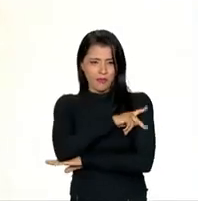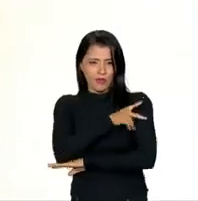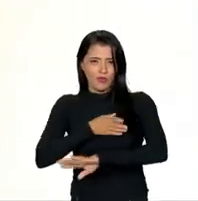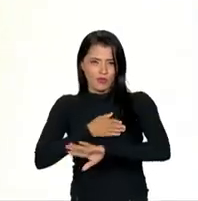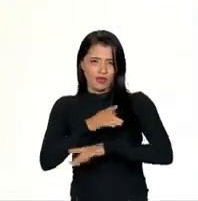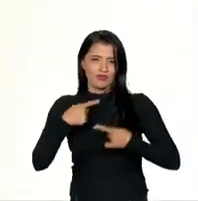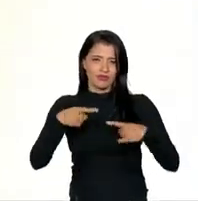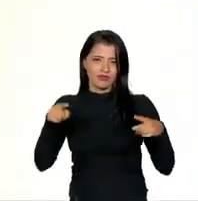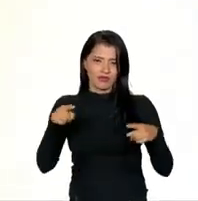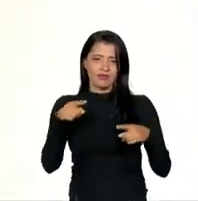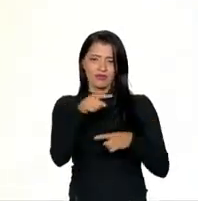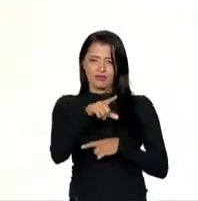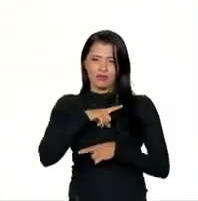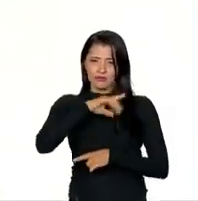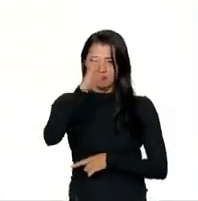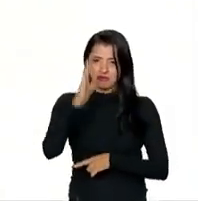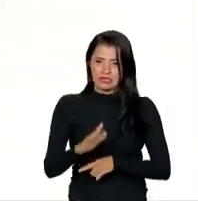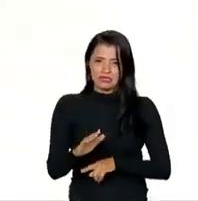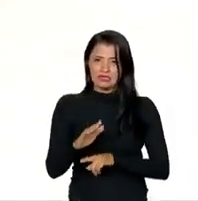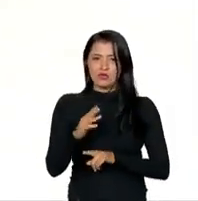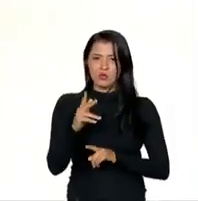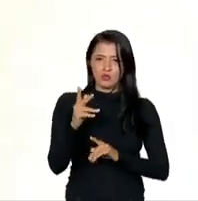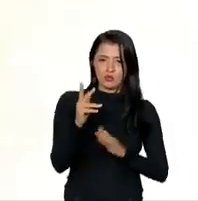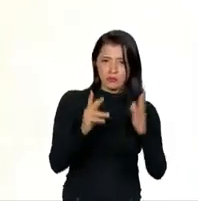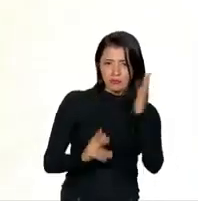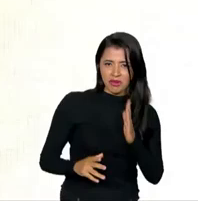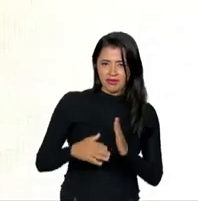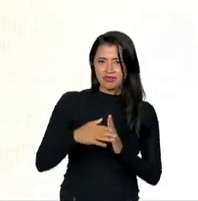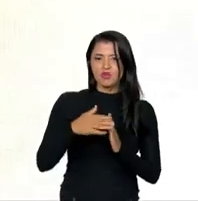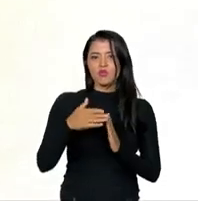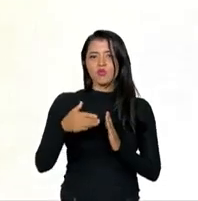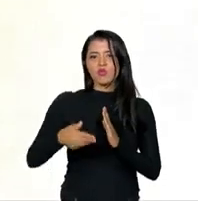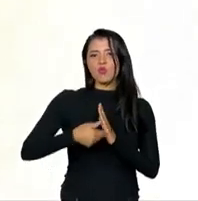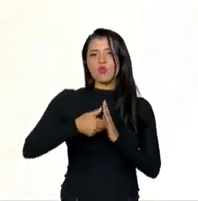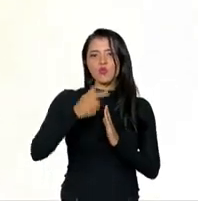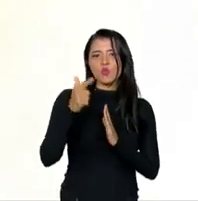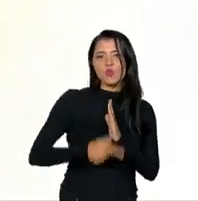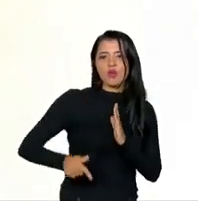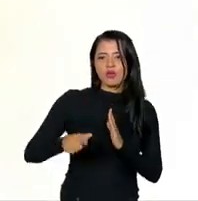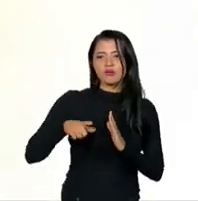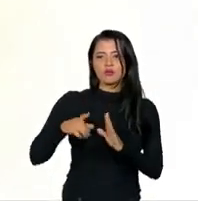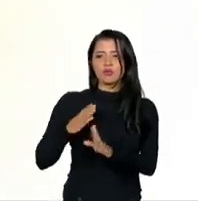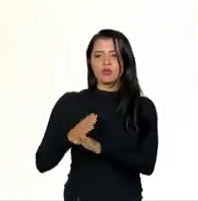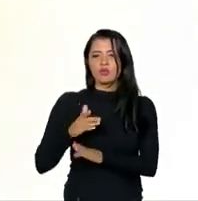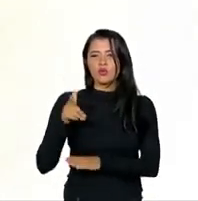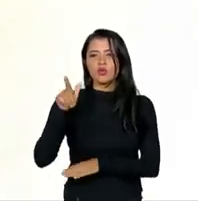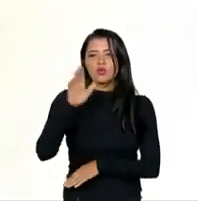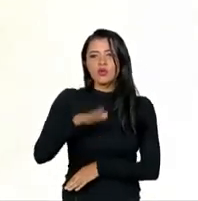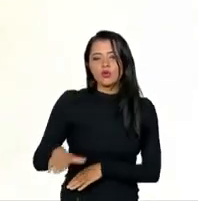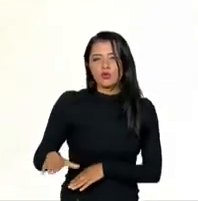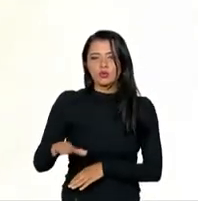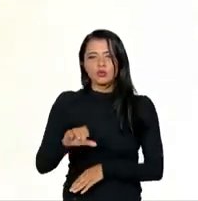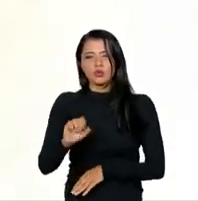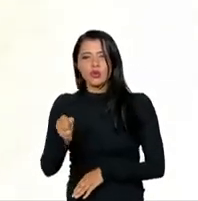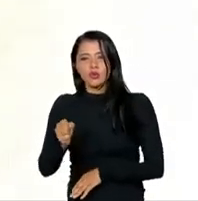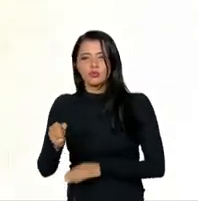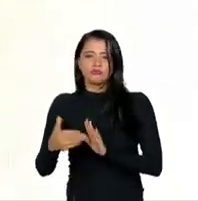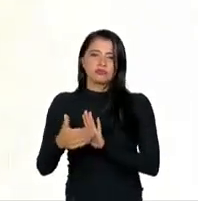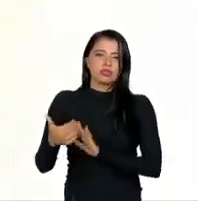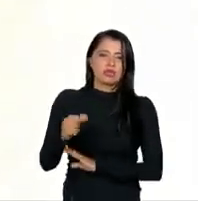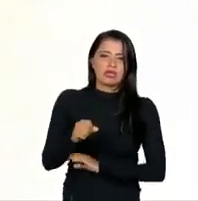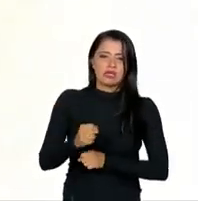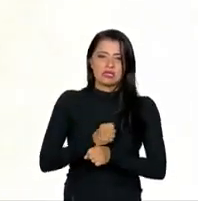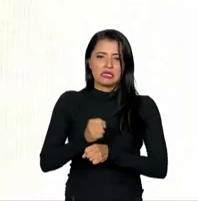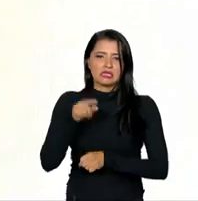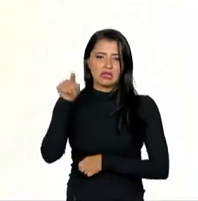lançar o Brasil Sem Fome, e ele disse que encontrou um garoto 8, 10 anos, lá num